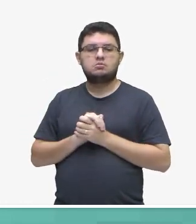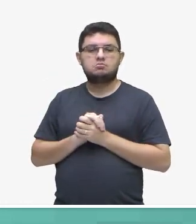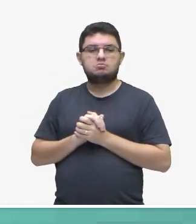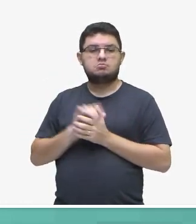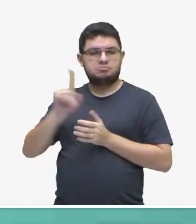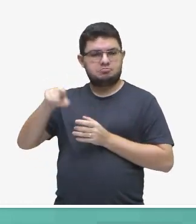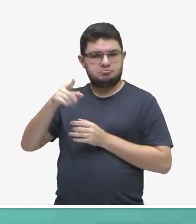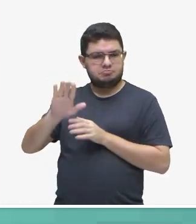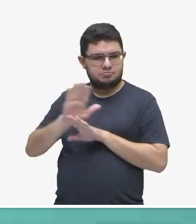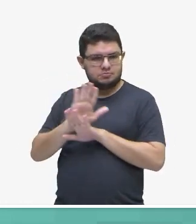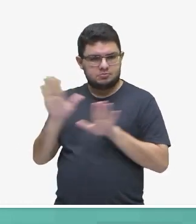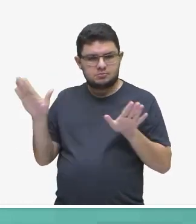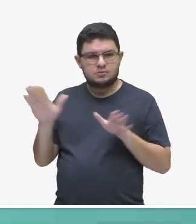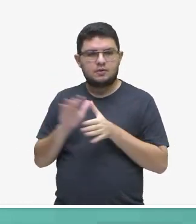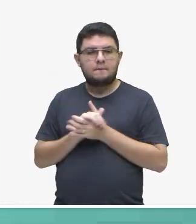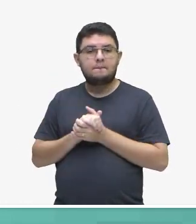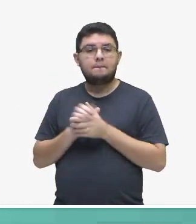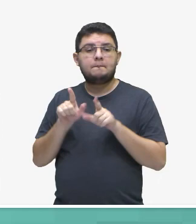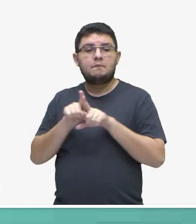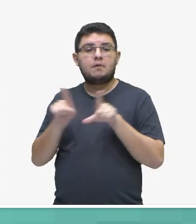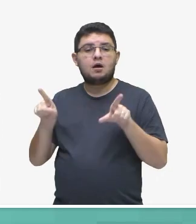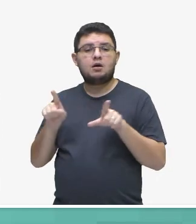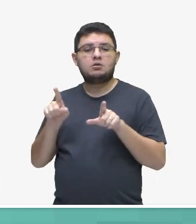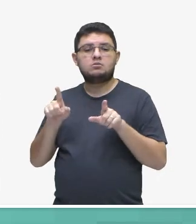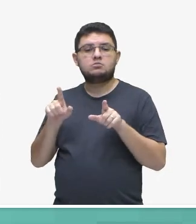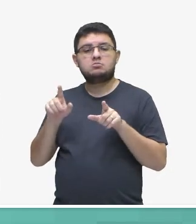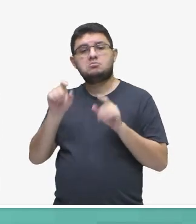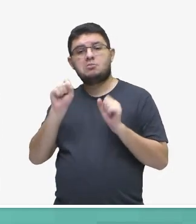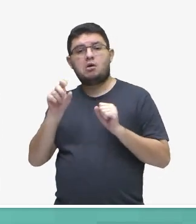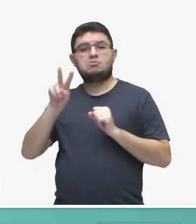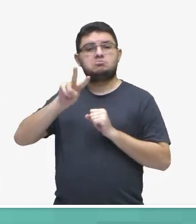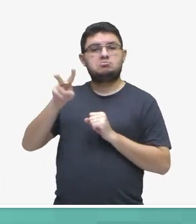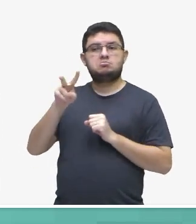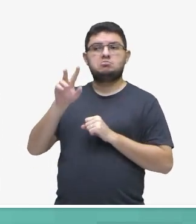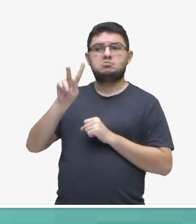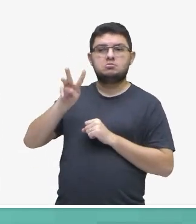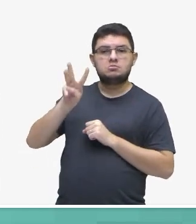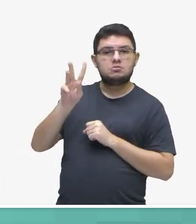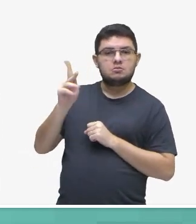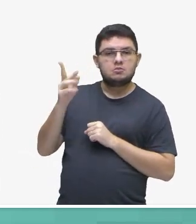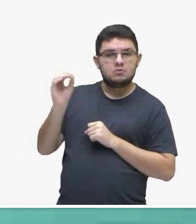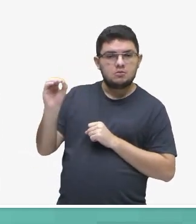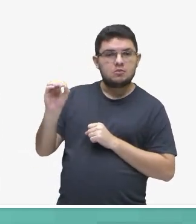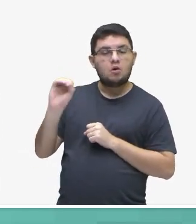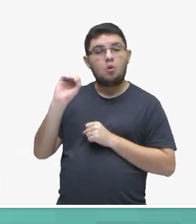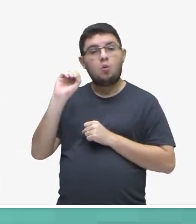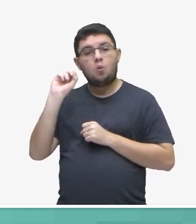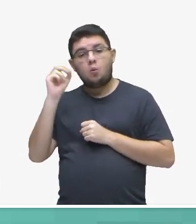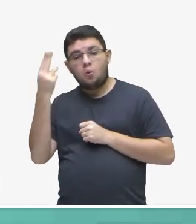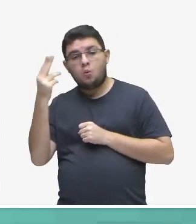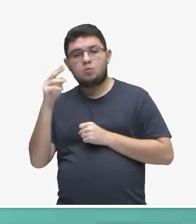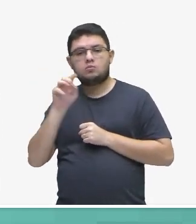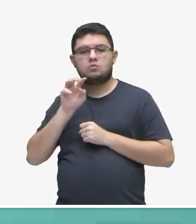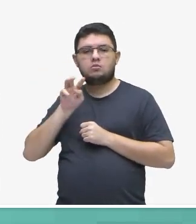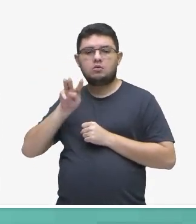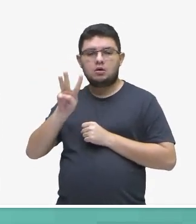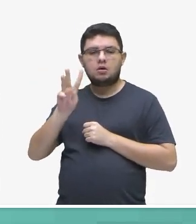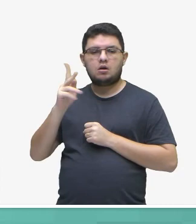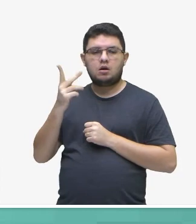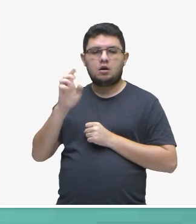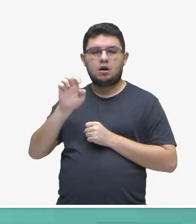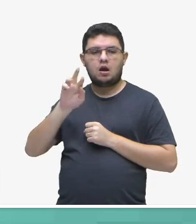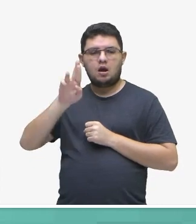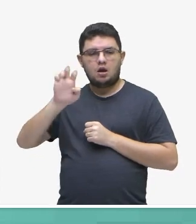A. Mas eu não tenho o who e não tenho o where, né? Eu não tenho a WH word que vai iniciar essa